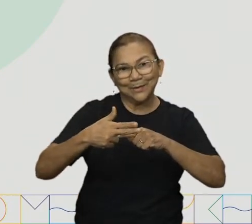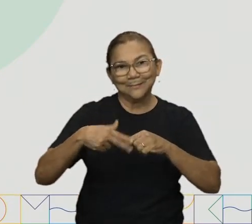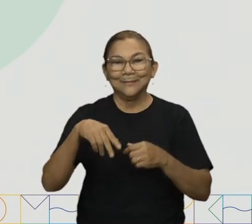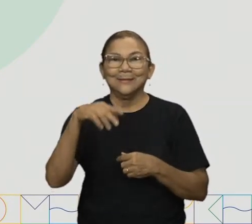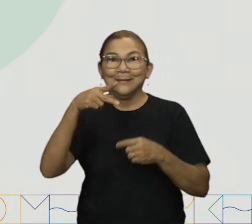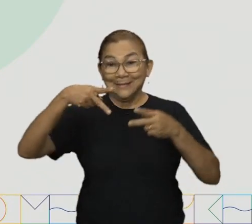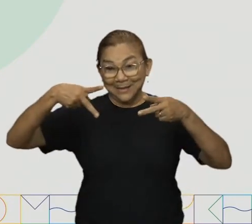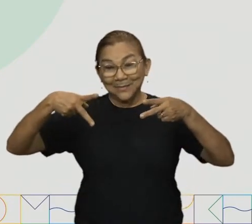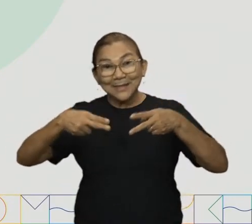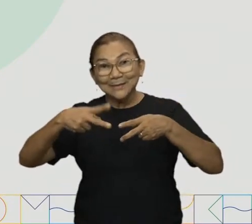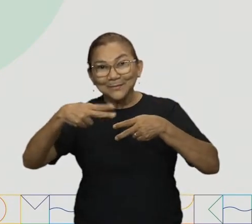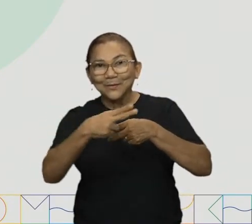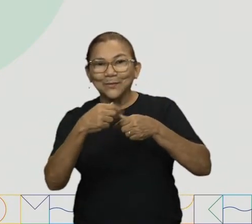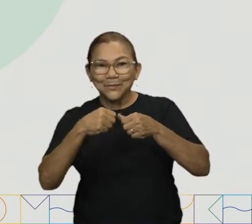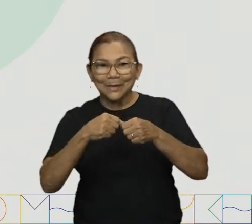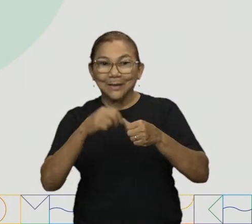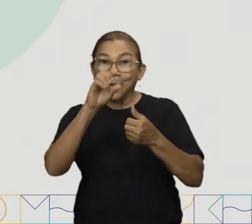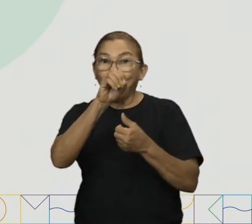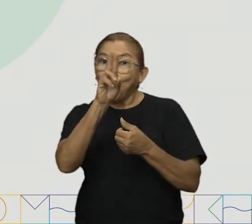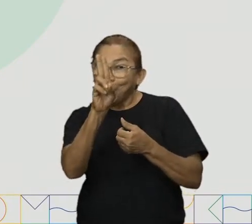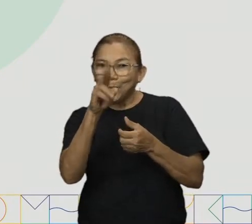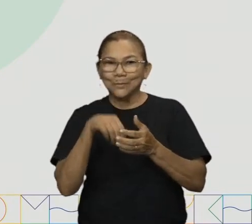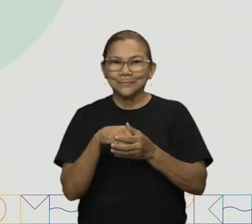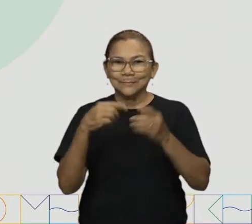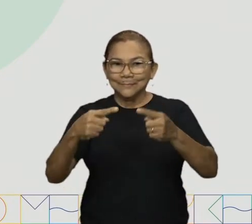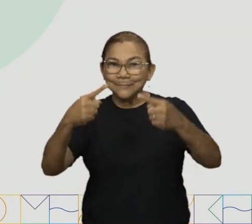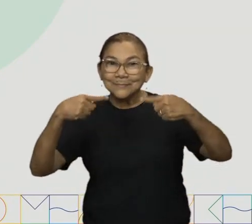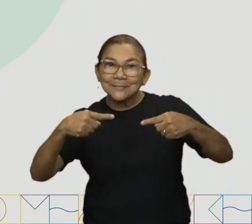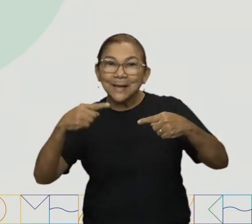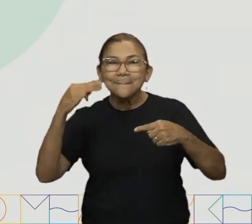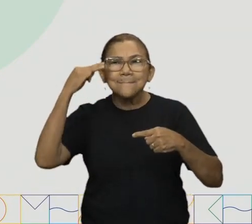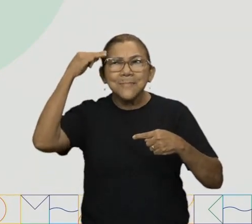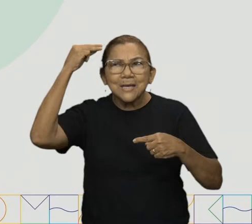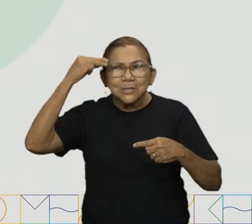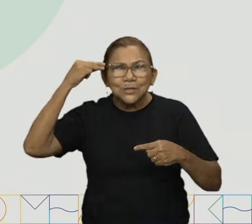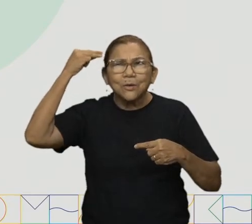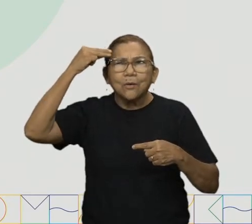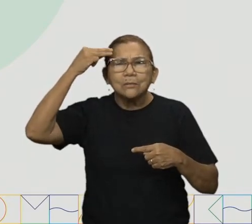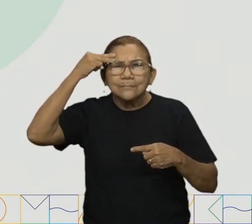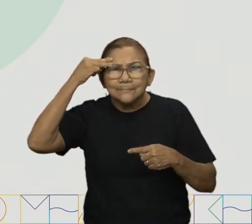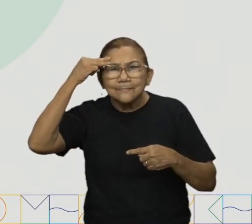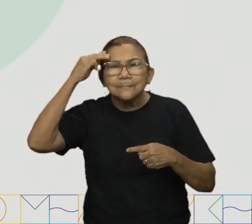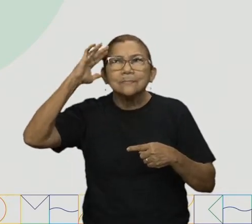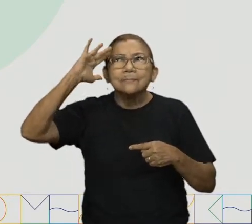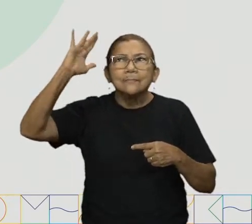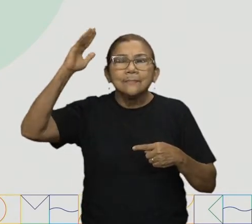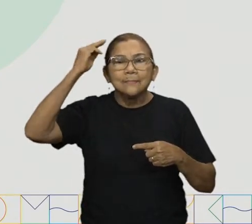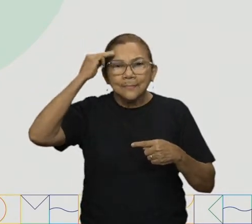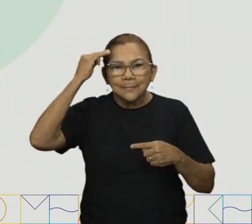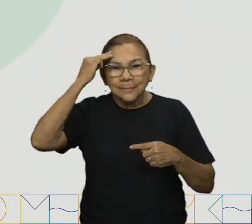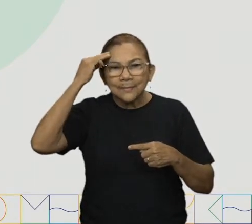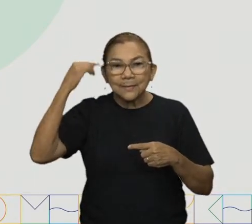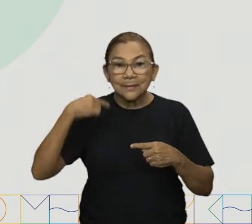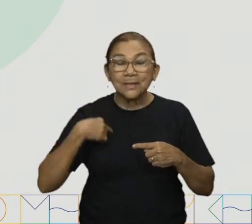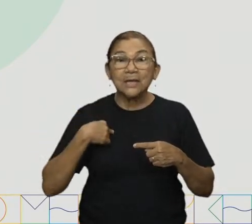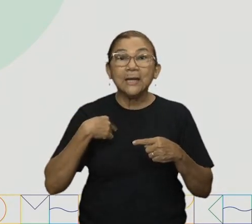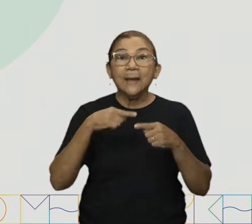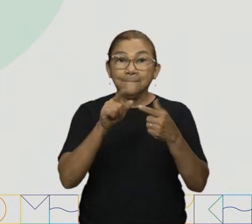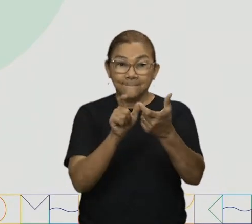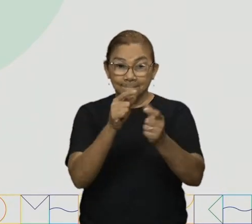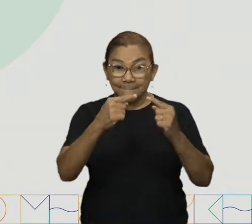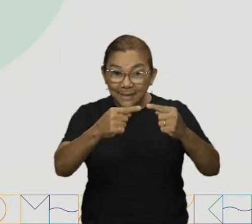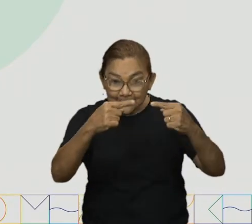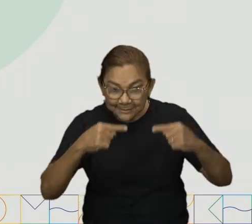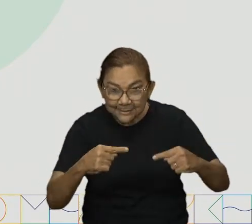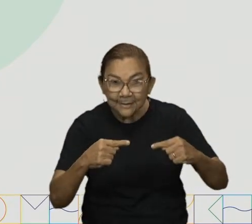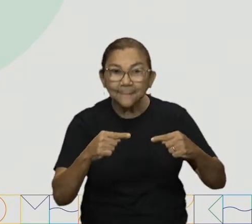errou. Próximo. Ó, meditou ou meditei. E a palavra quebrar, né? Que